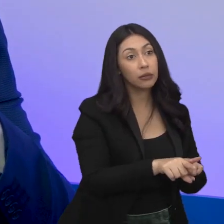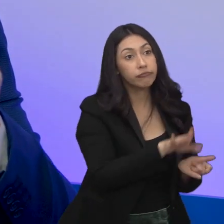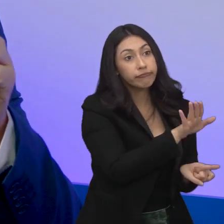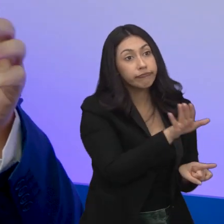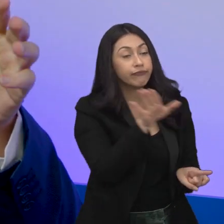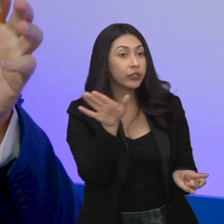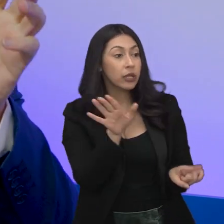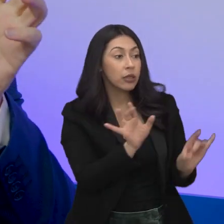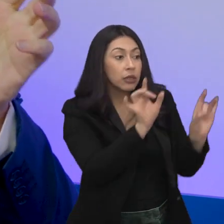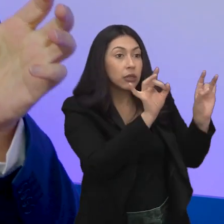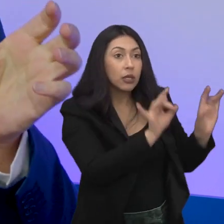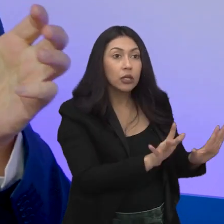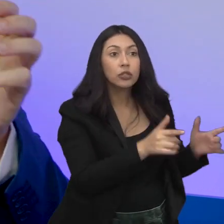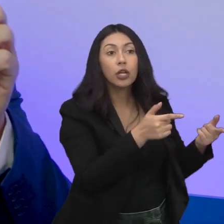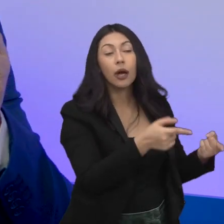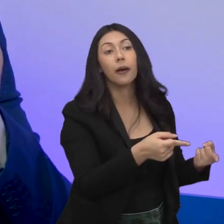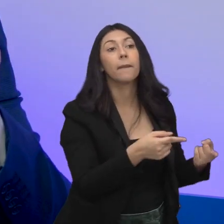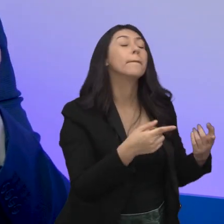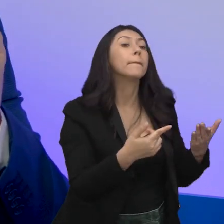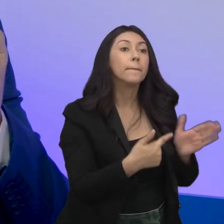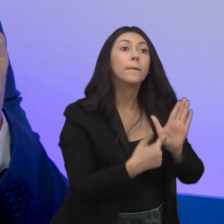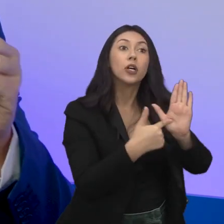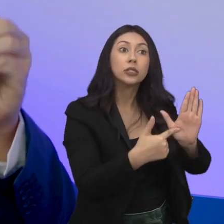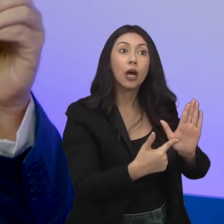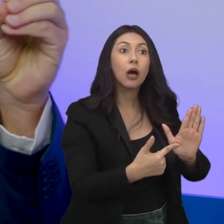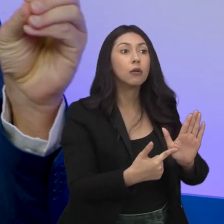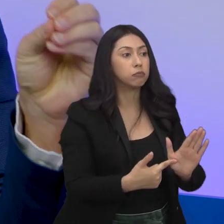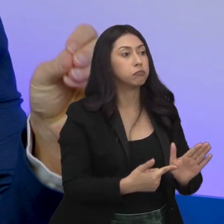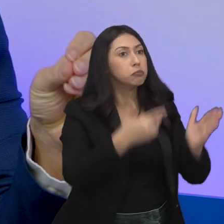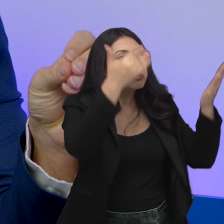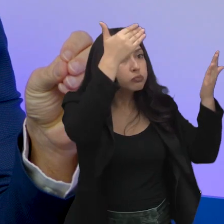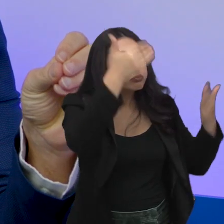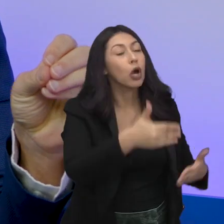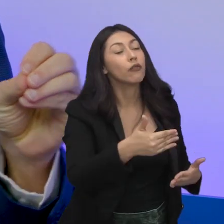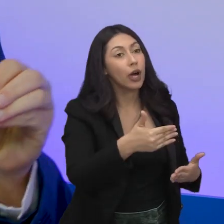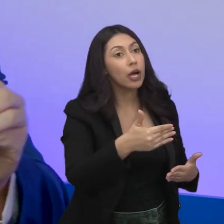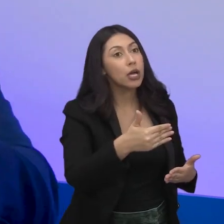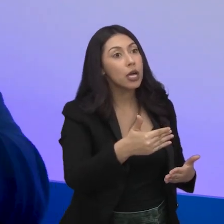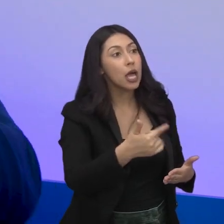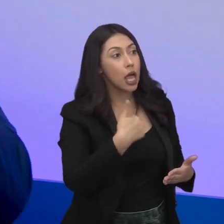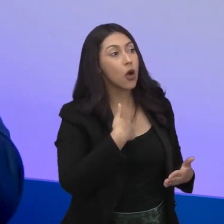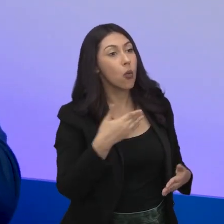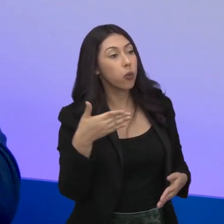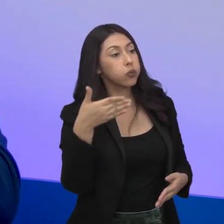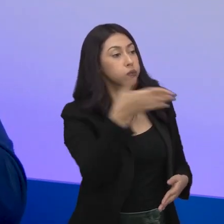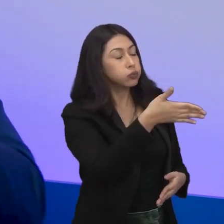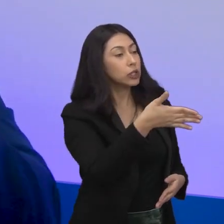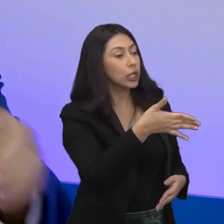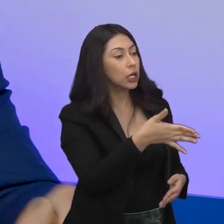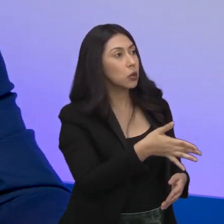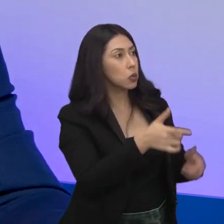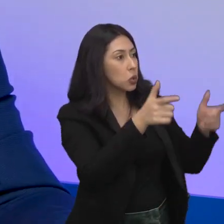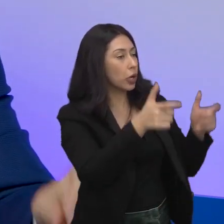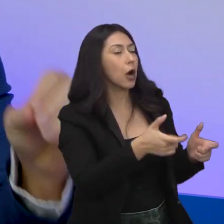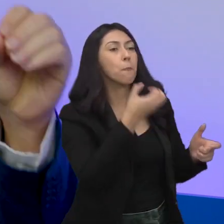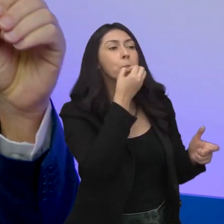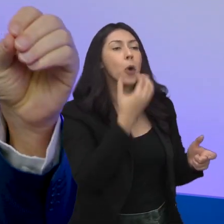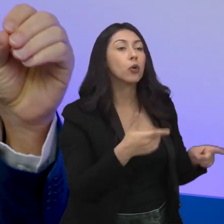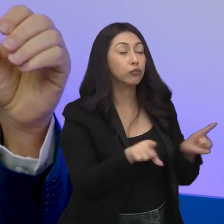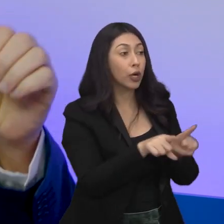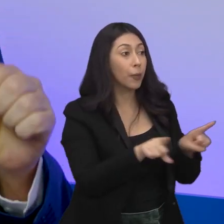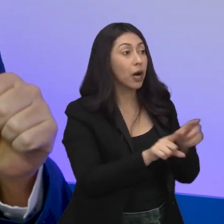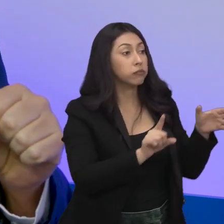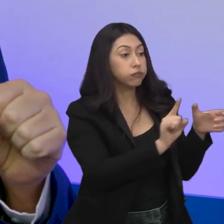do imóvel, tudo para atestar que o imóvel foi entregue em boas condições e está sendo devolvido também em boas condições.